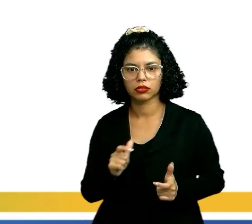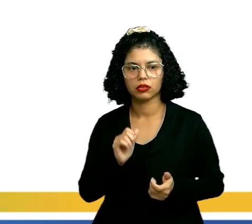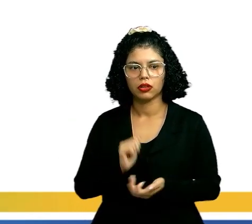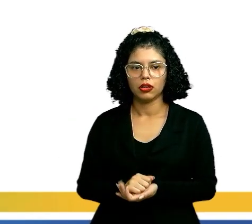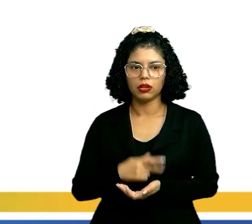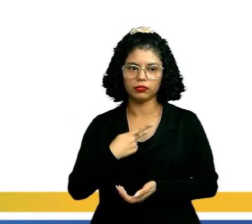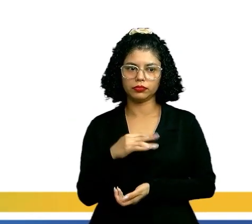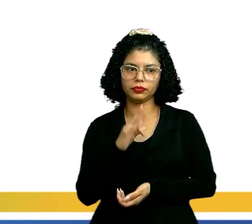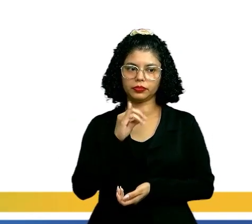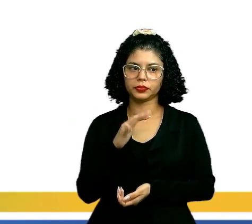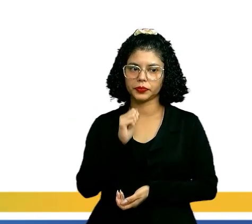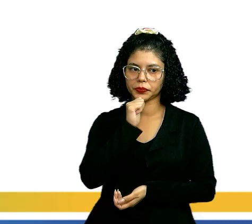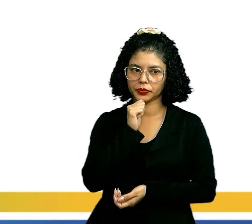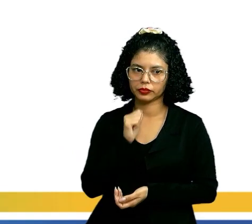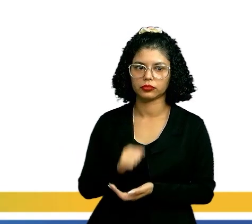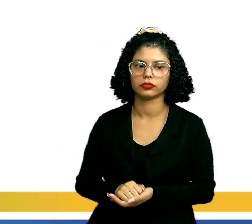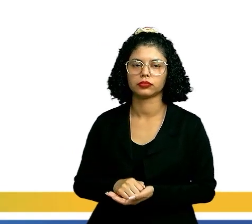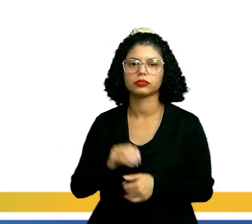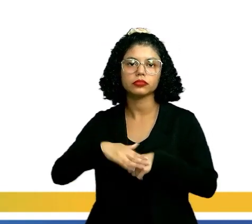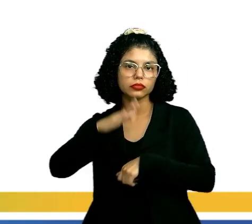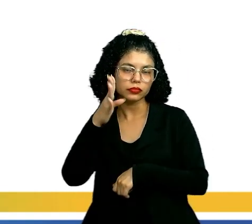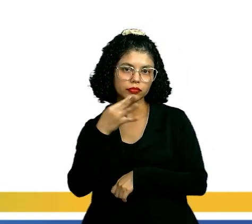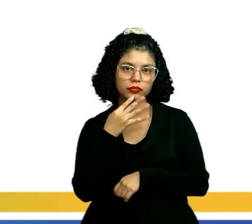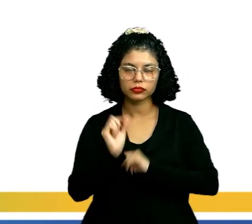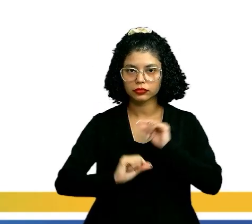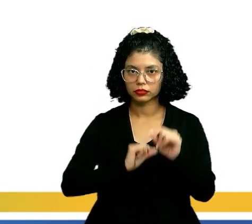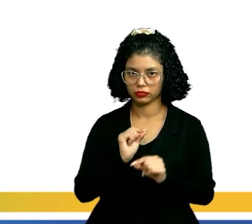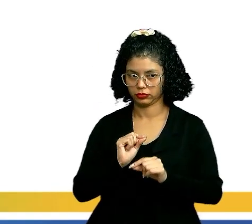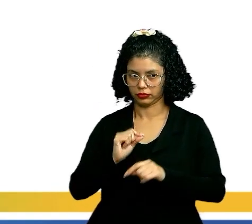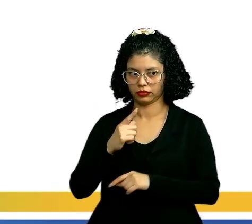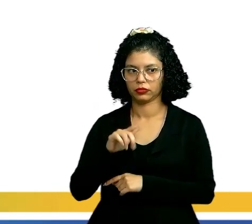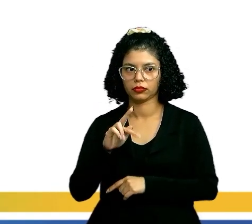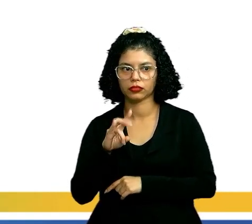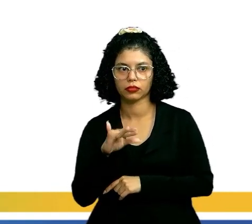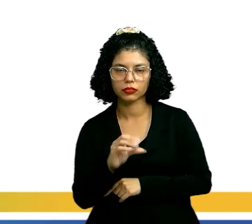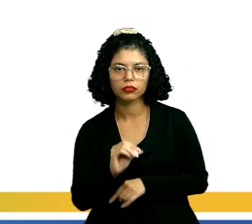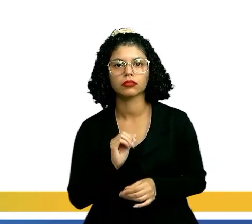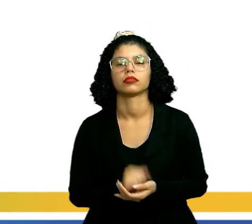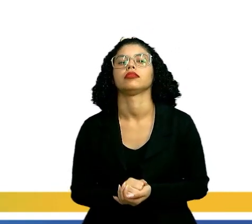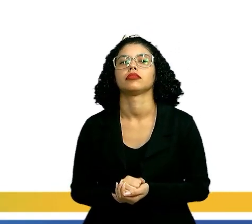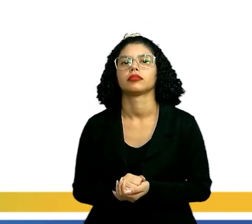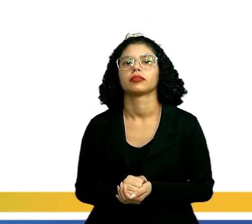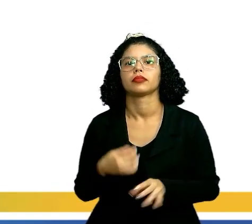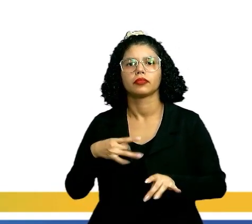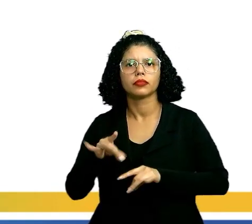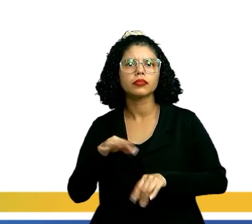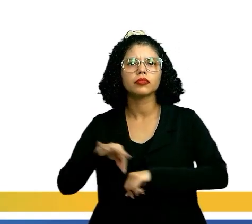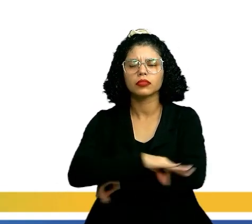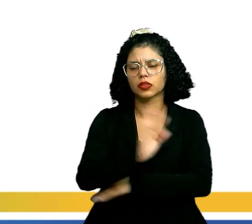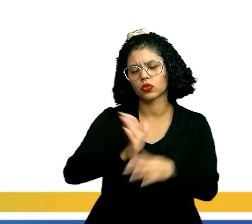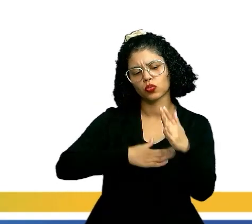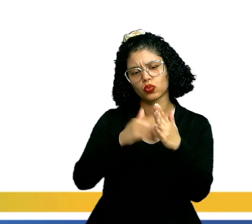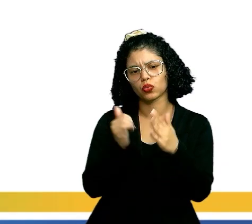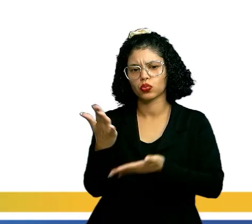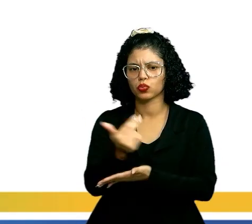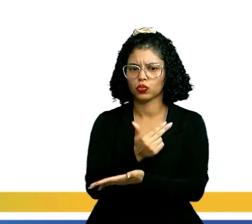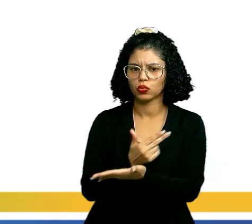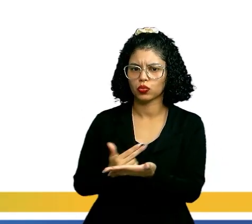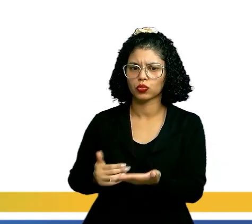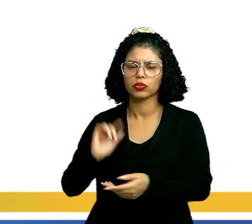o polímata mais conhecido seria Leonardo da Vinci, né? Que ele era arquiteto, pintor,